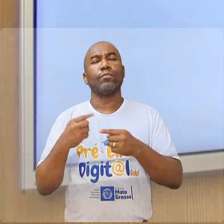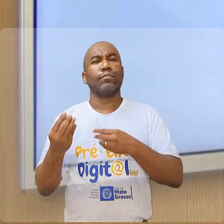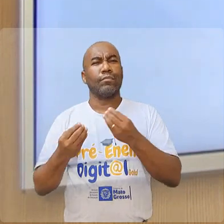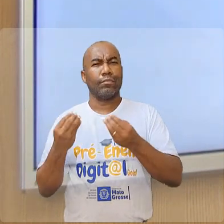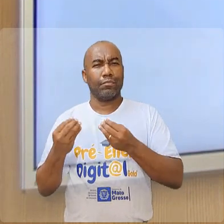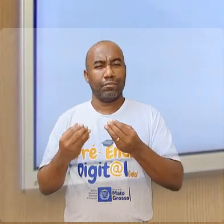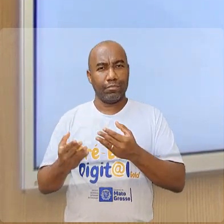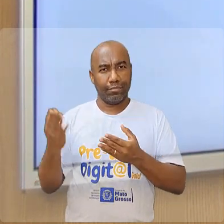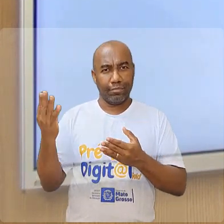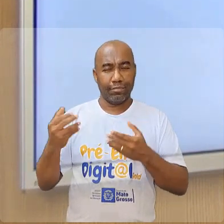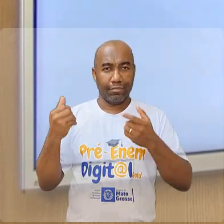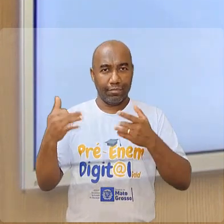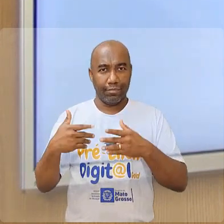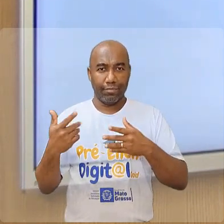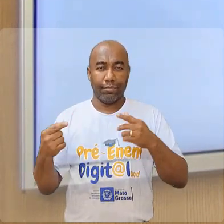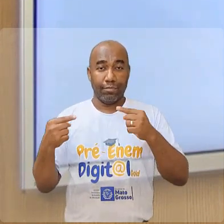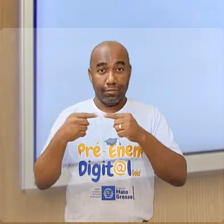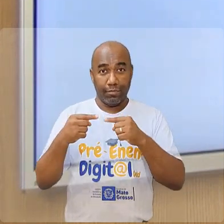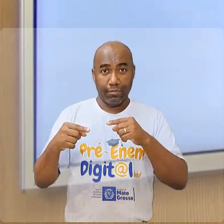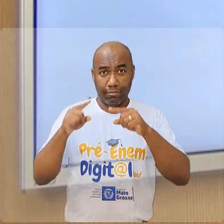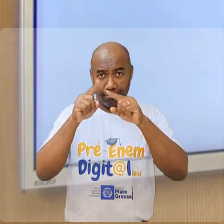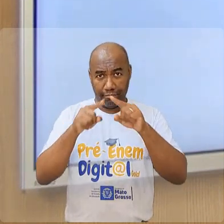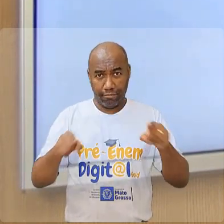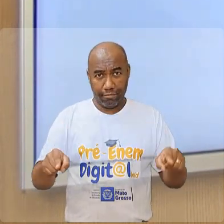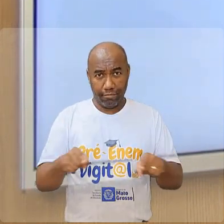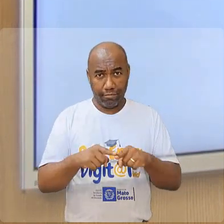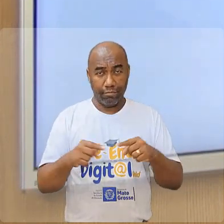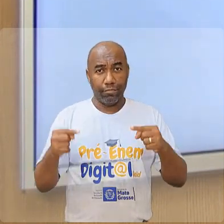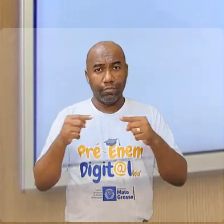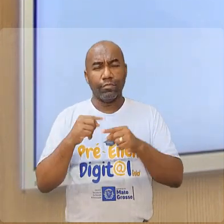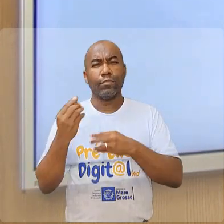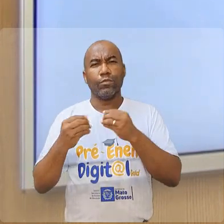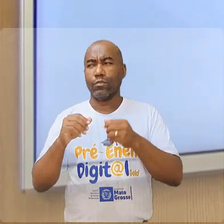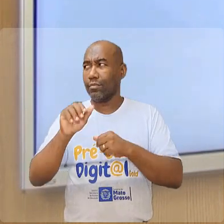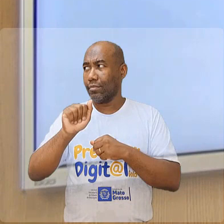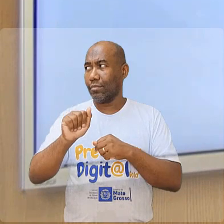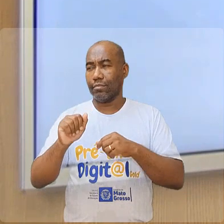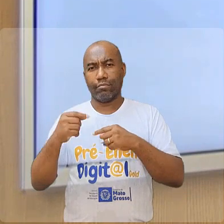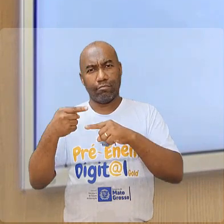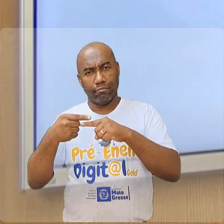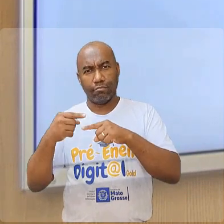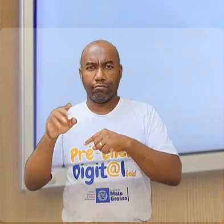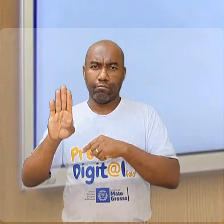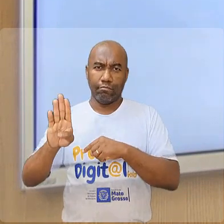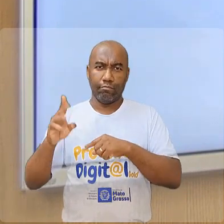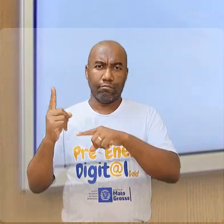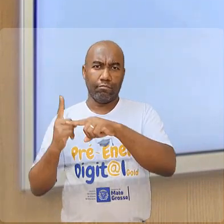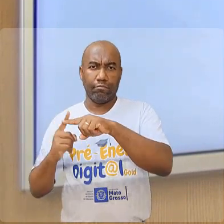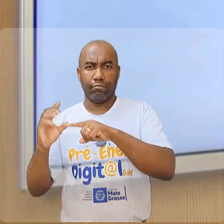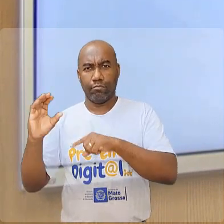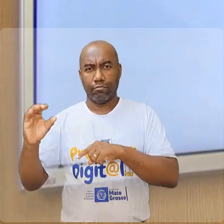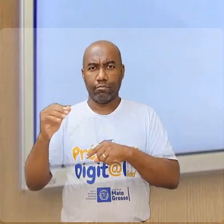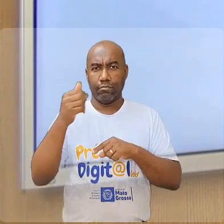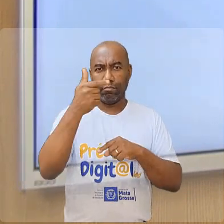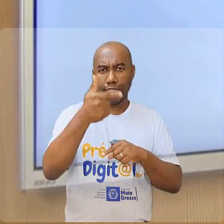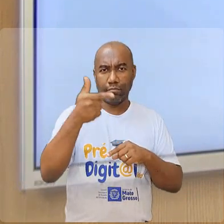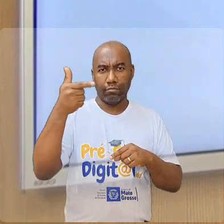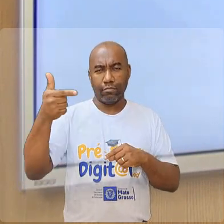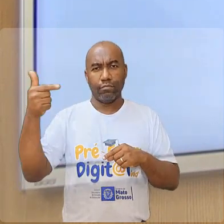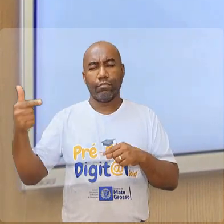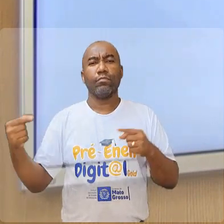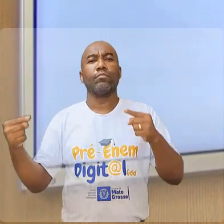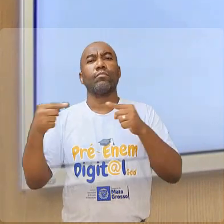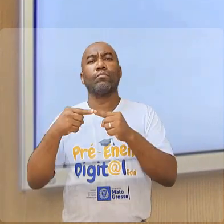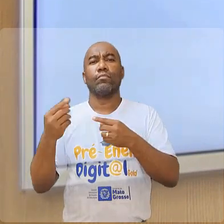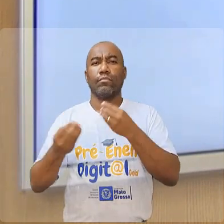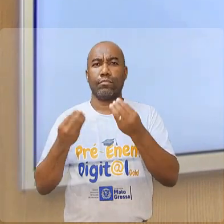tá que a relação métrica no triângulo retângulo cujo fazer um detalhezinho aqui para você eu vou virar esse triângulo para mim